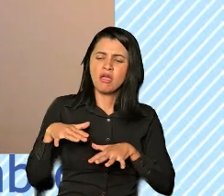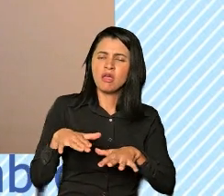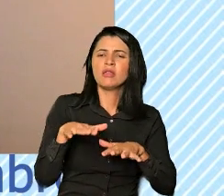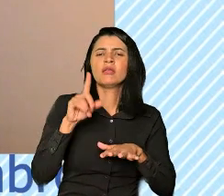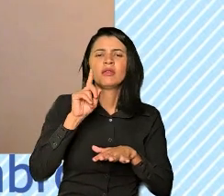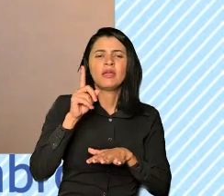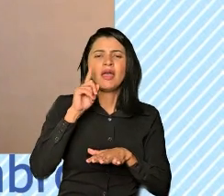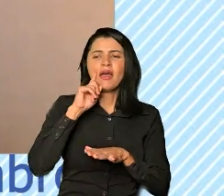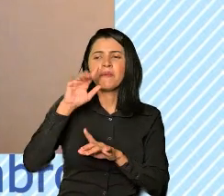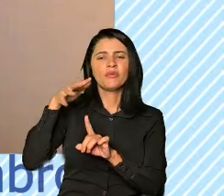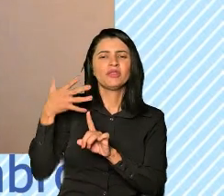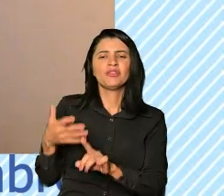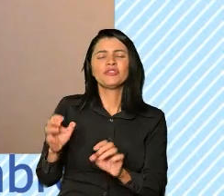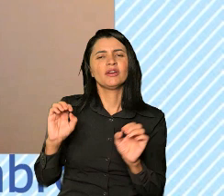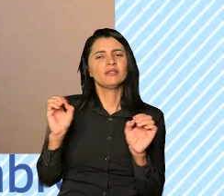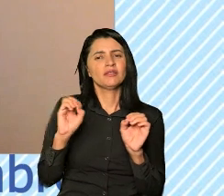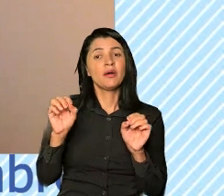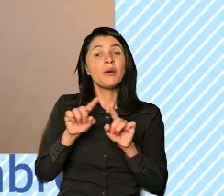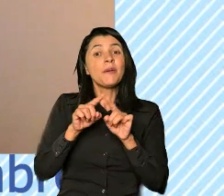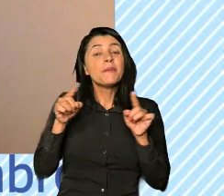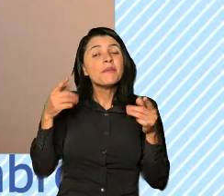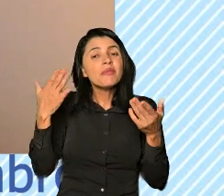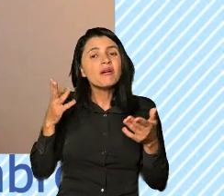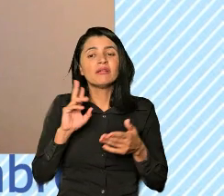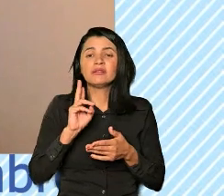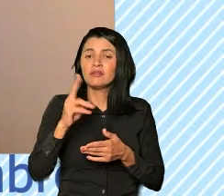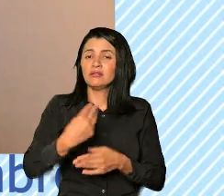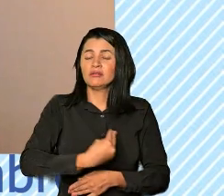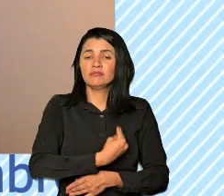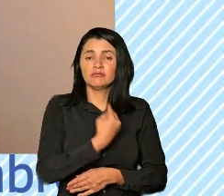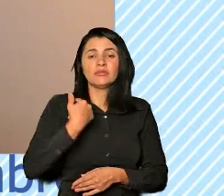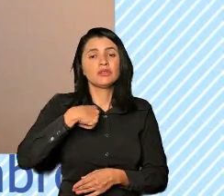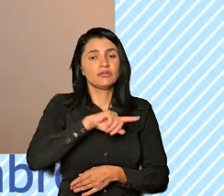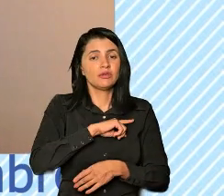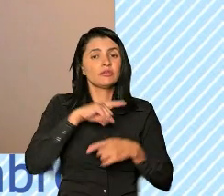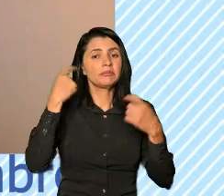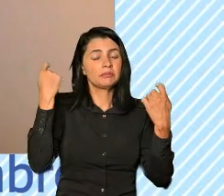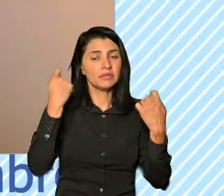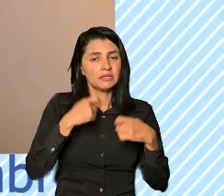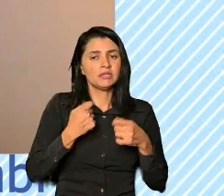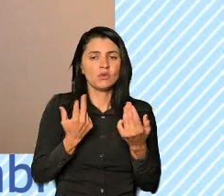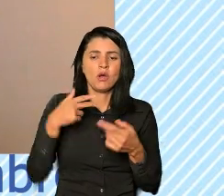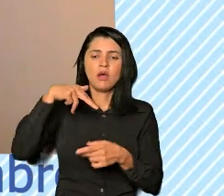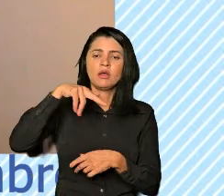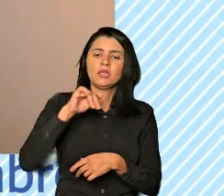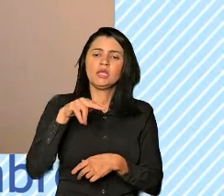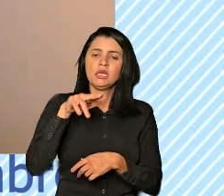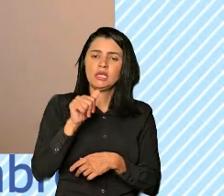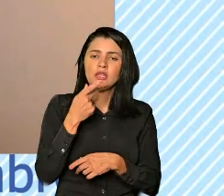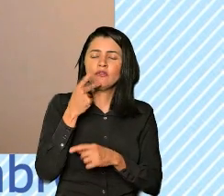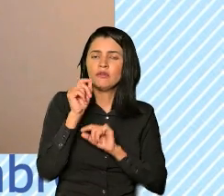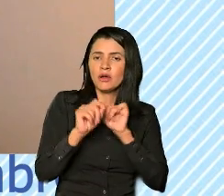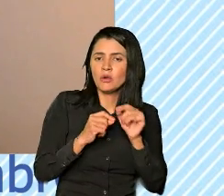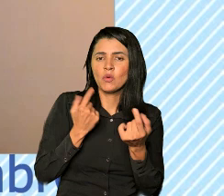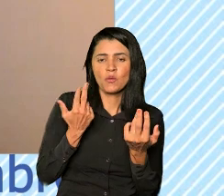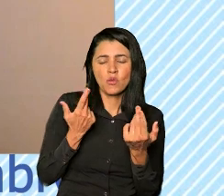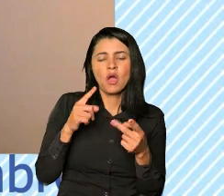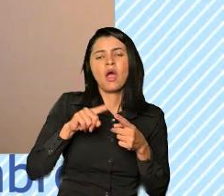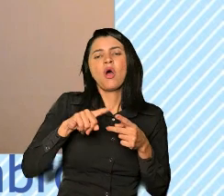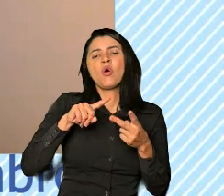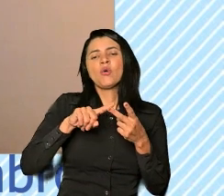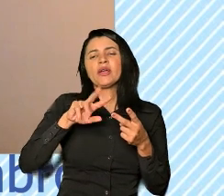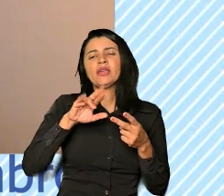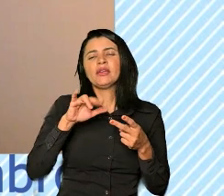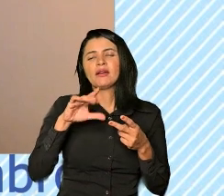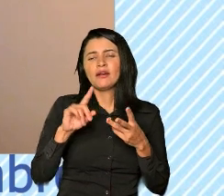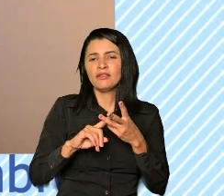são homenageadas, mas que estão aí, que a gente precisa, como a Nina falou, como o Ricardo falou e como a